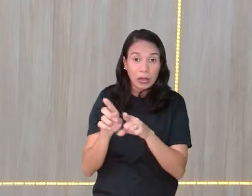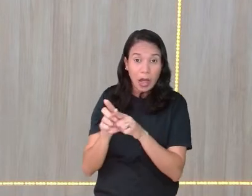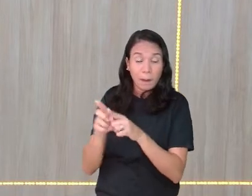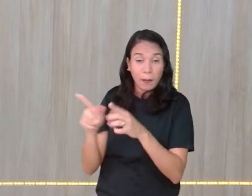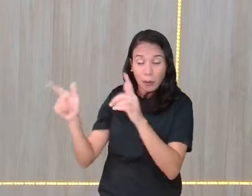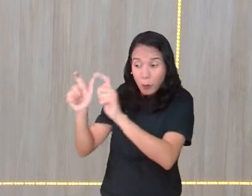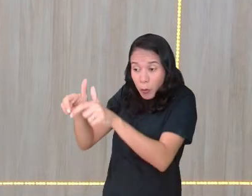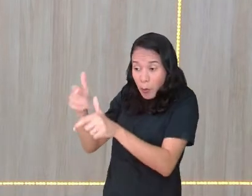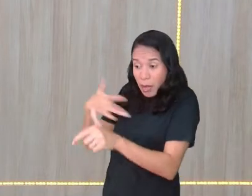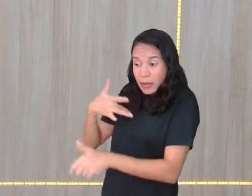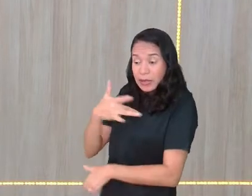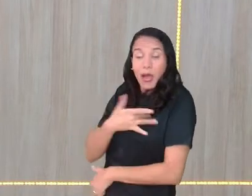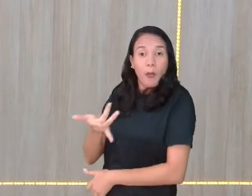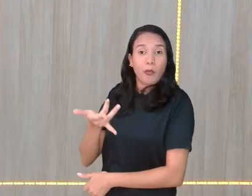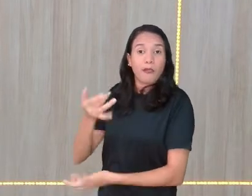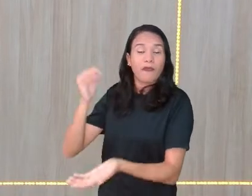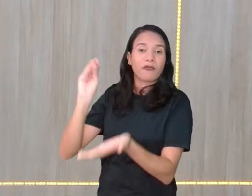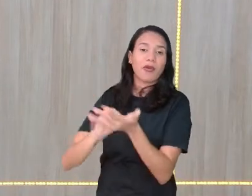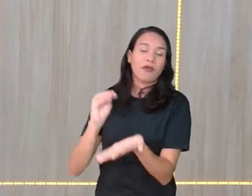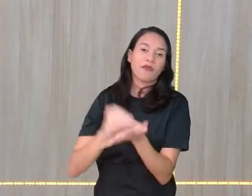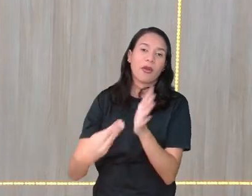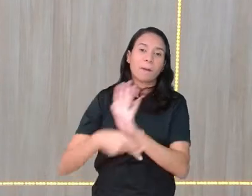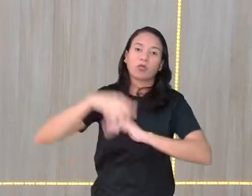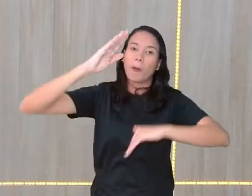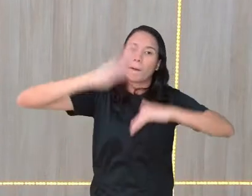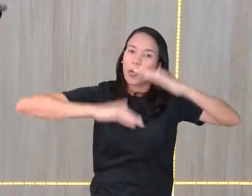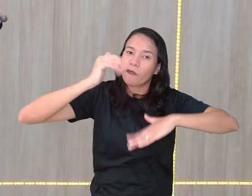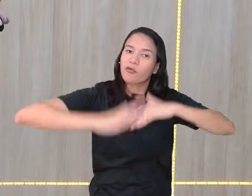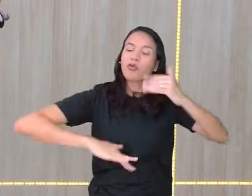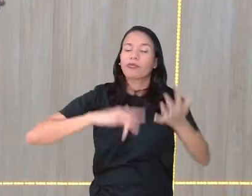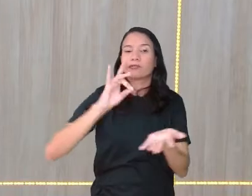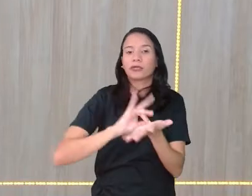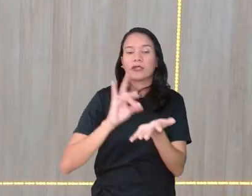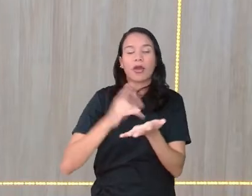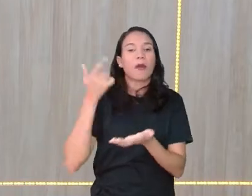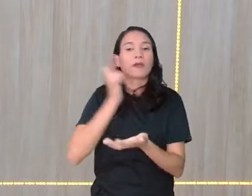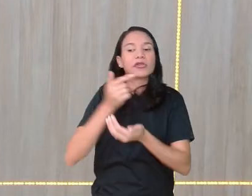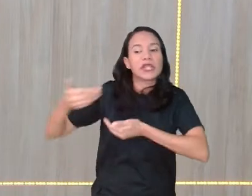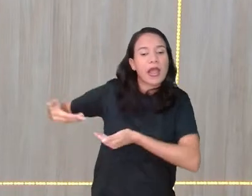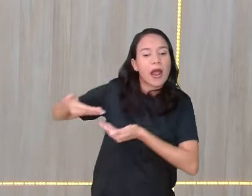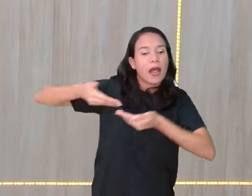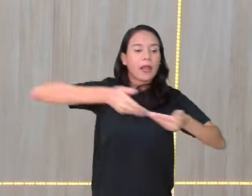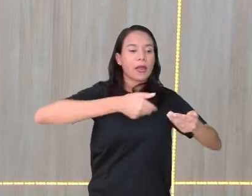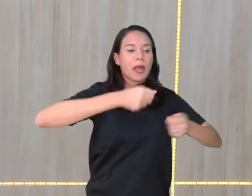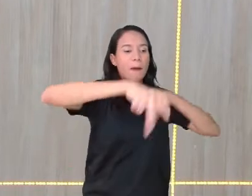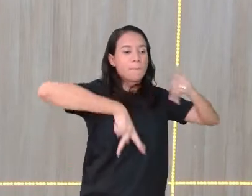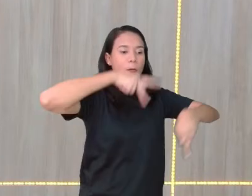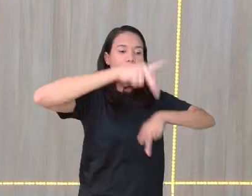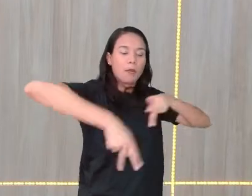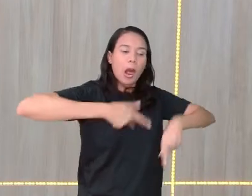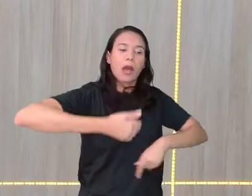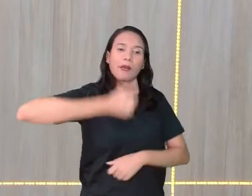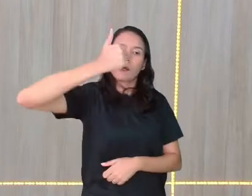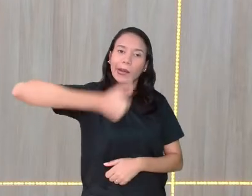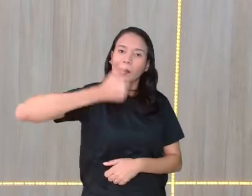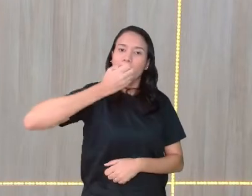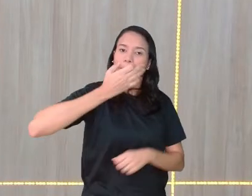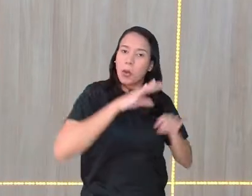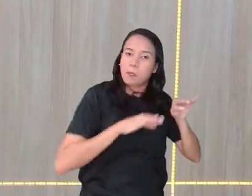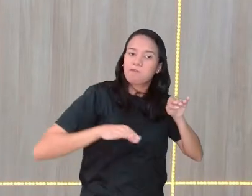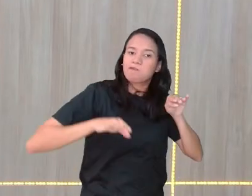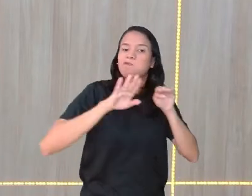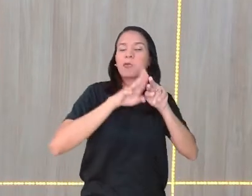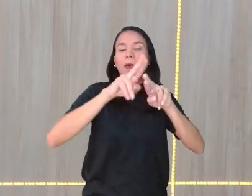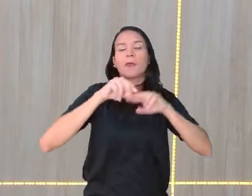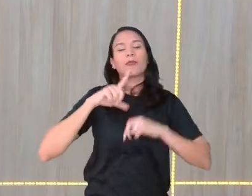saúde, faltando os profissionais de saúde para atender a população. E é justamente um